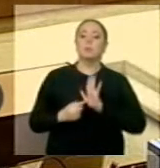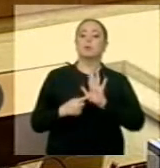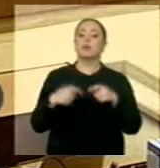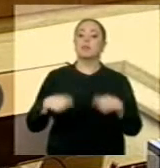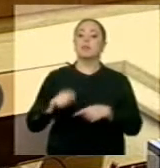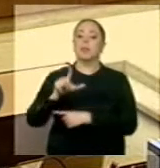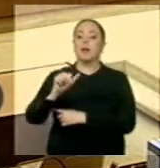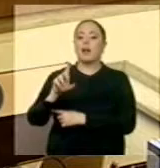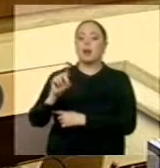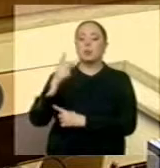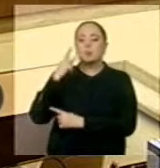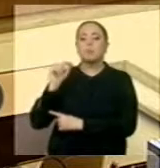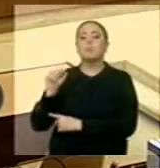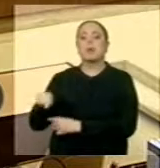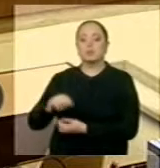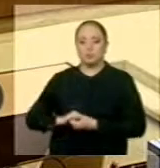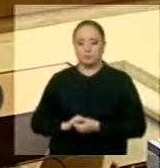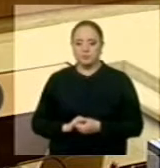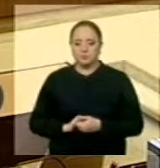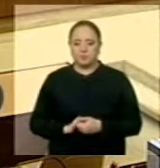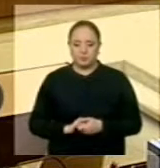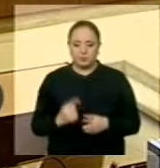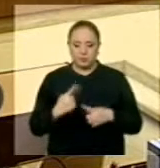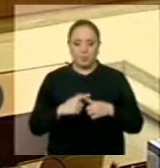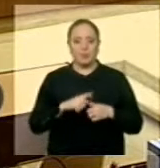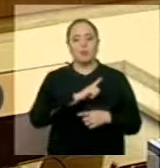de laudo para isso, porque o poder público,